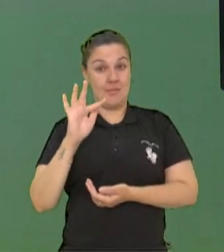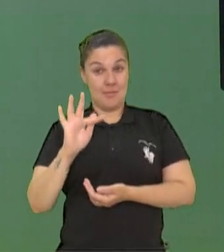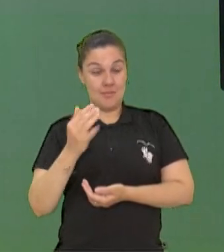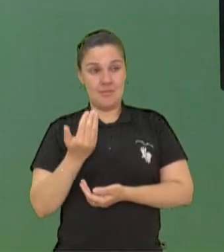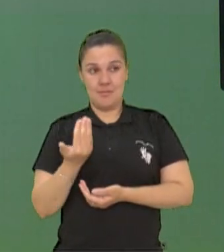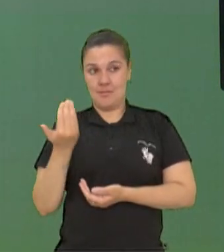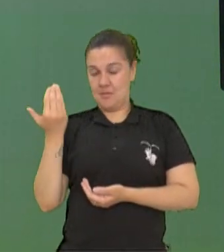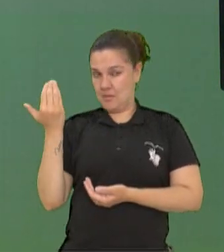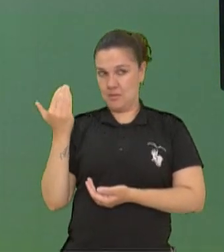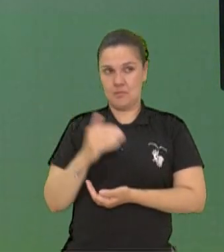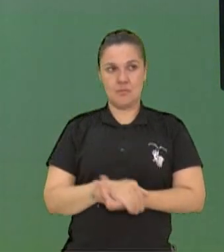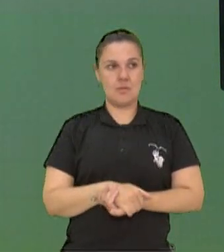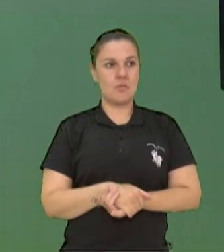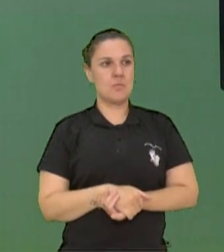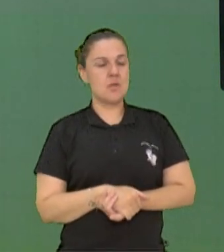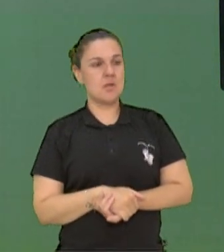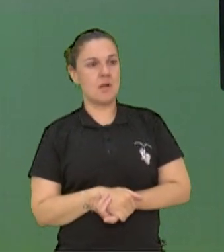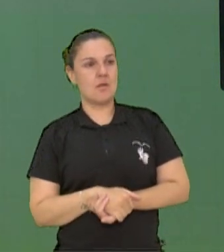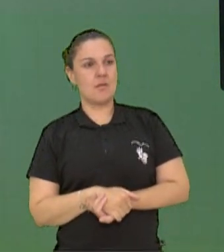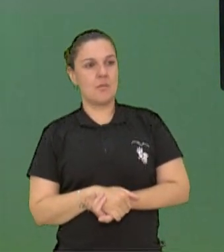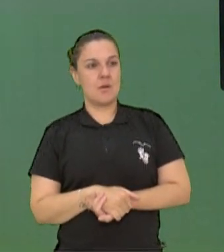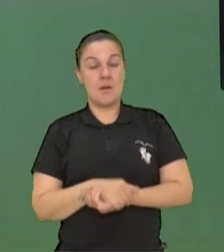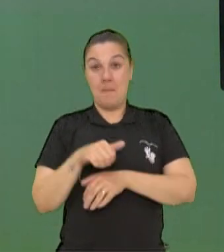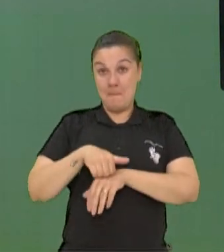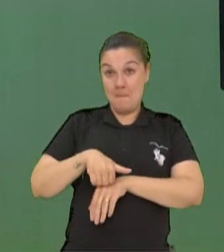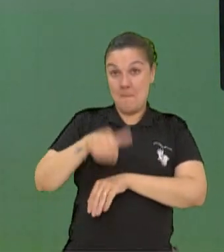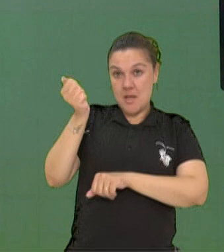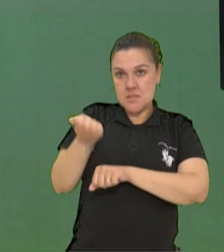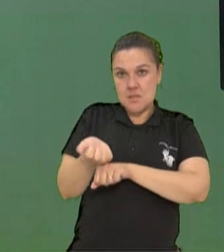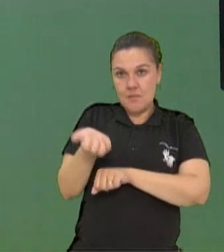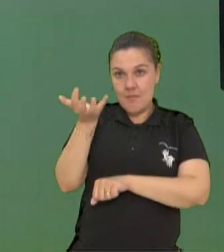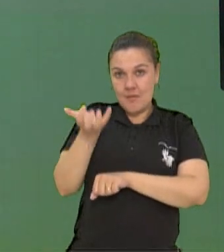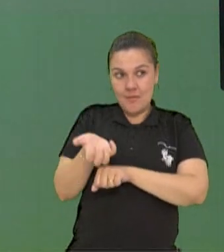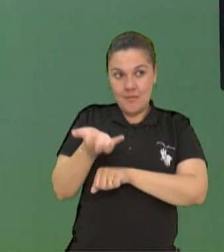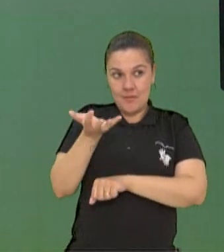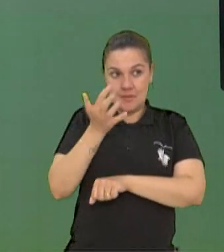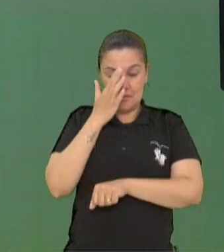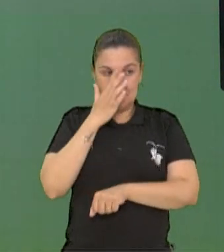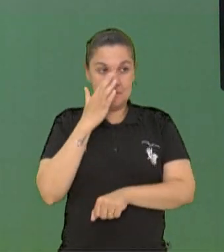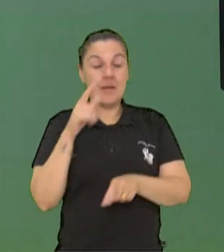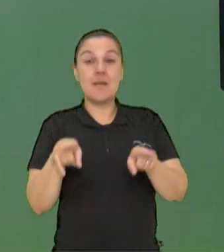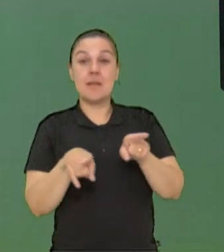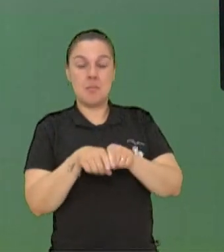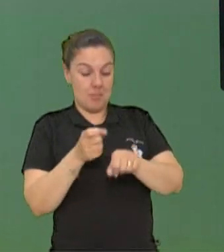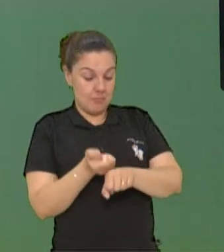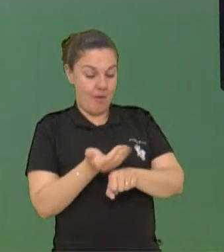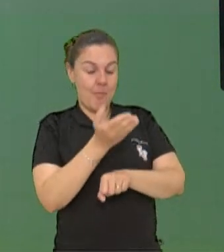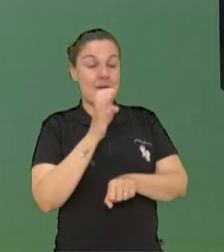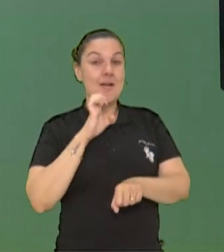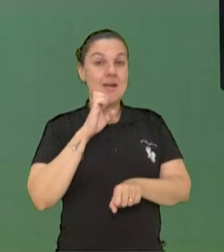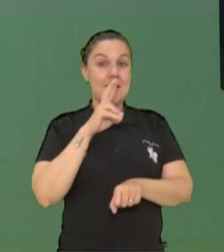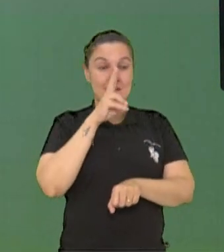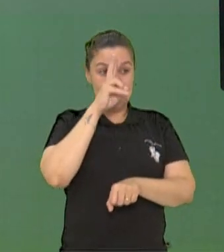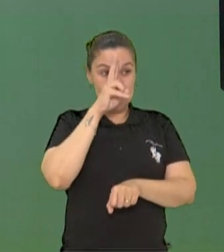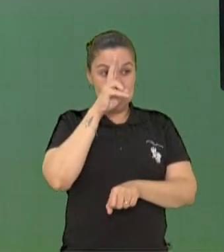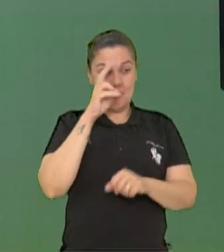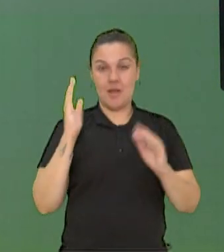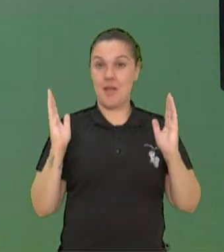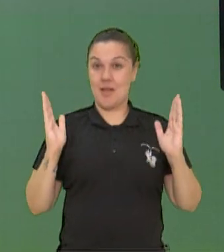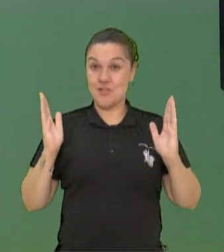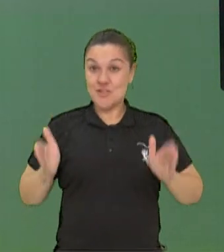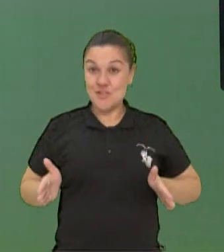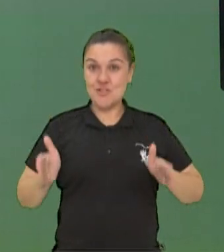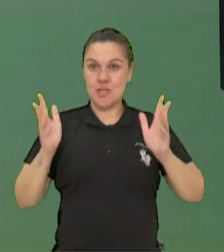tá? Ou seja, aumenta a frequência, aumenta a energia, é grandeza